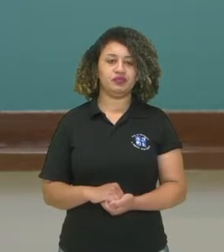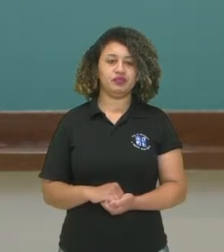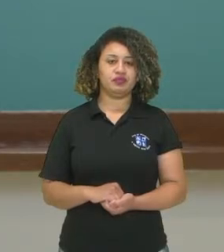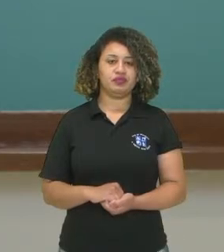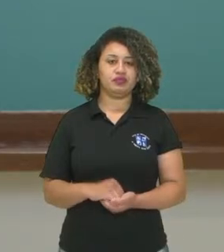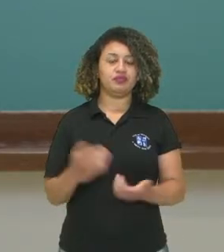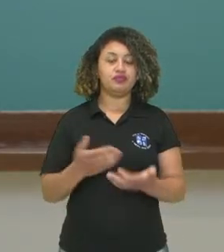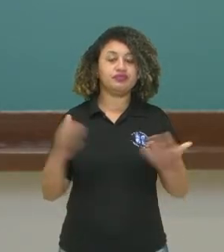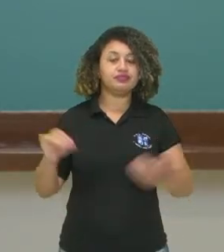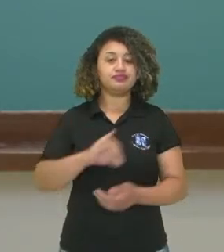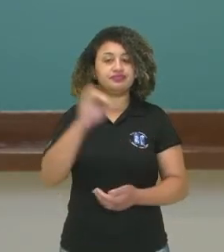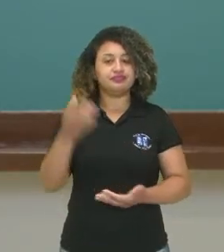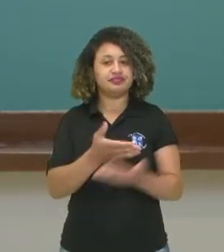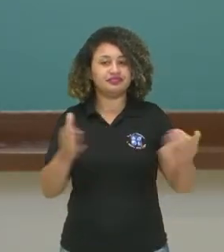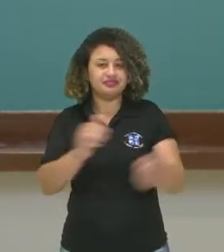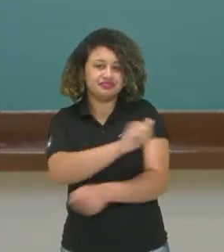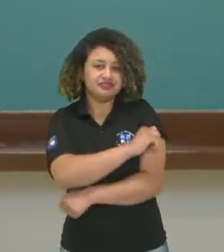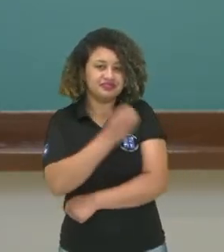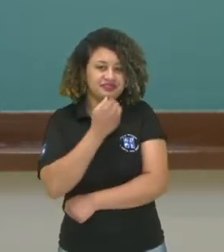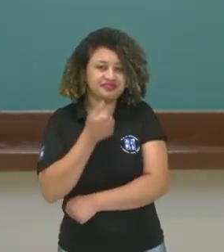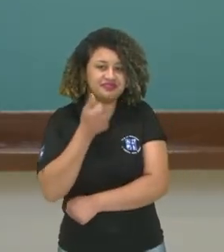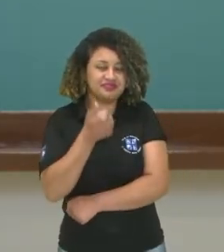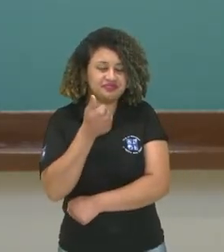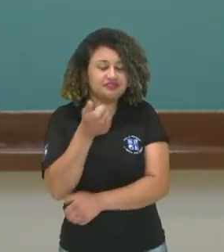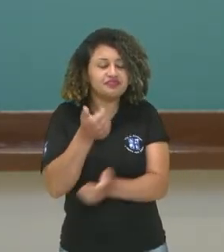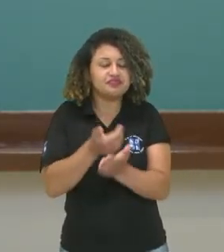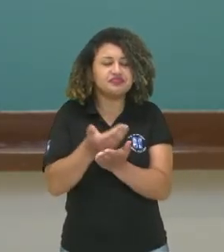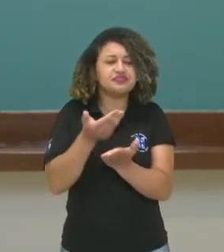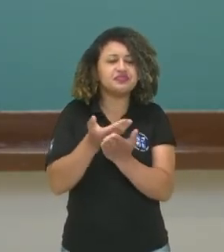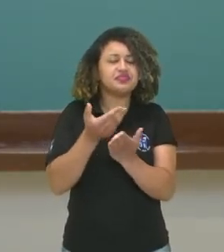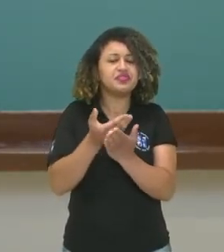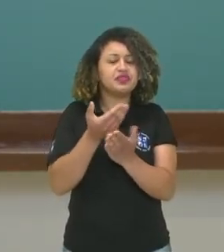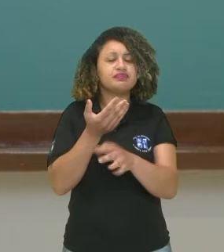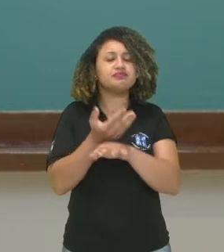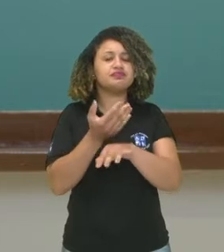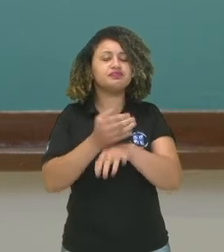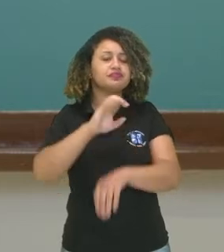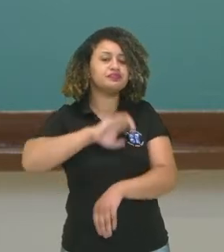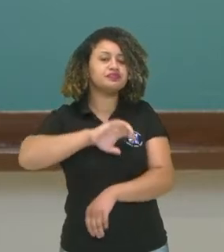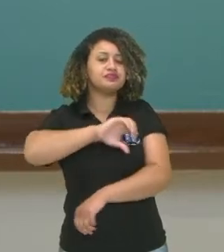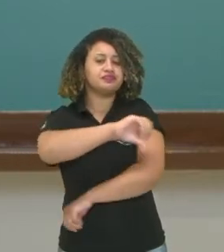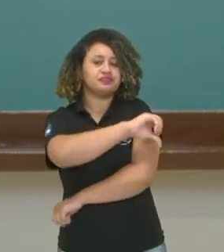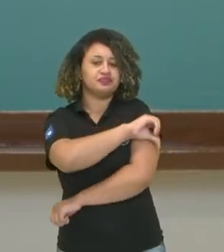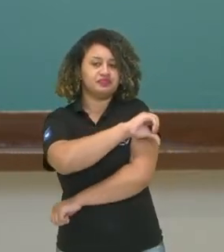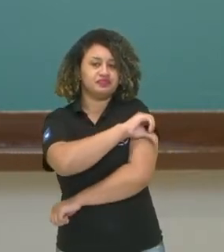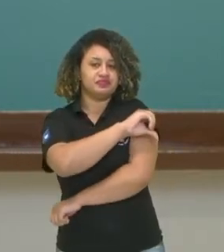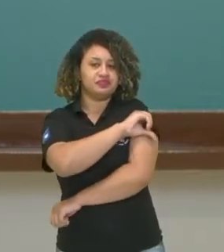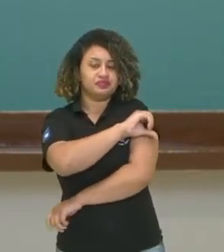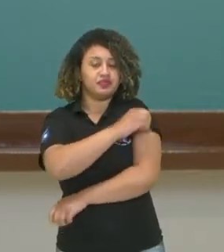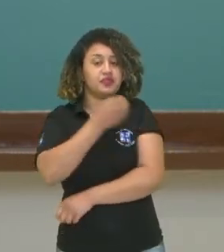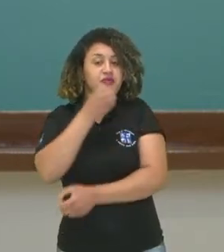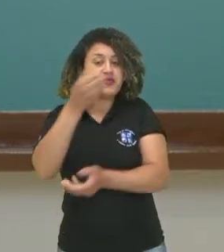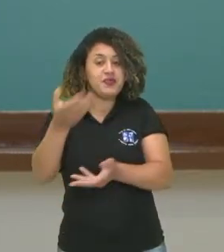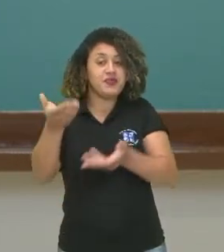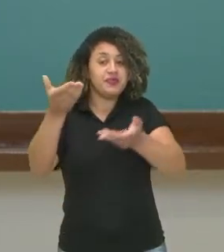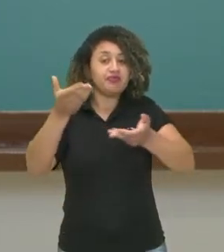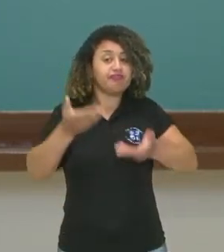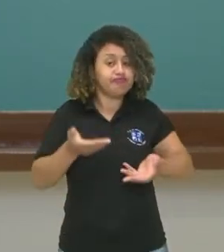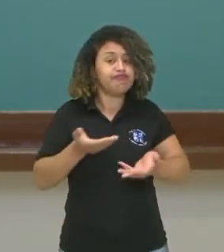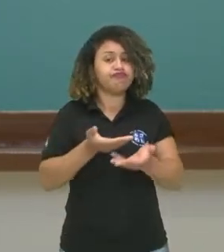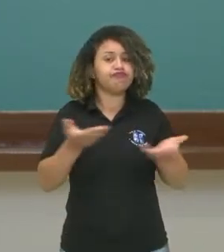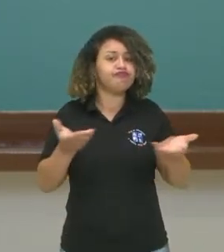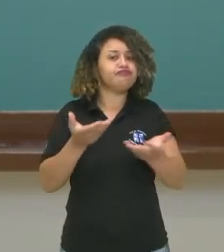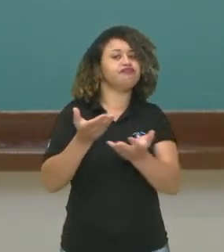Fala galera, beleza? Estamos começando o nosso vídeo de língua portuguesa do 9º ano. Seja bem-vinda, seja